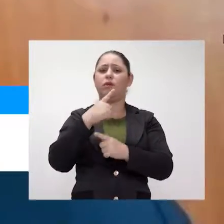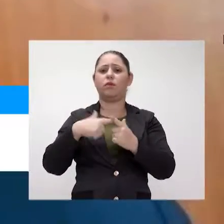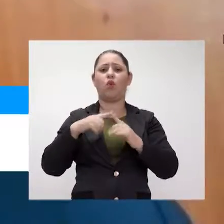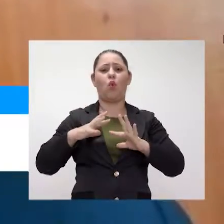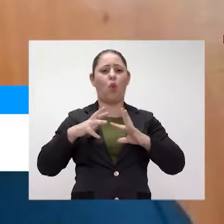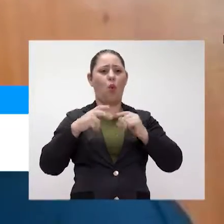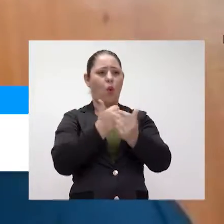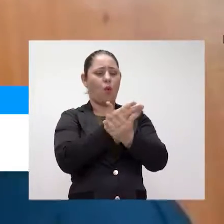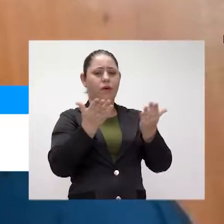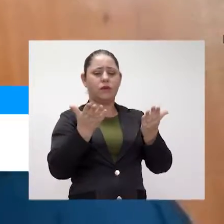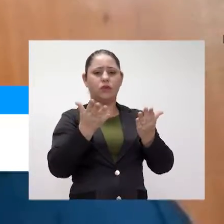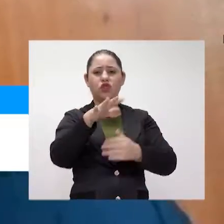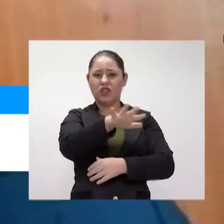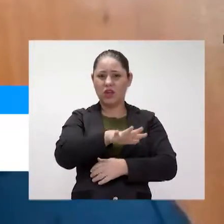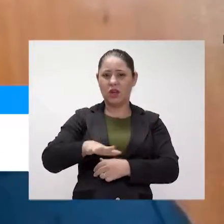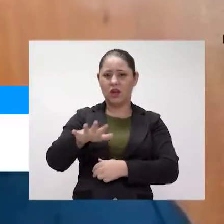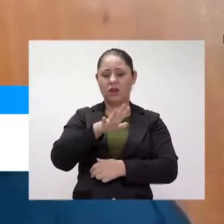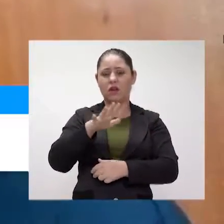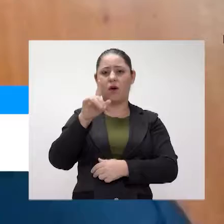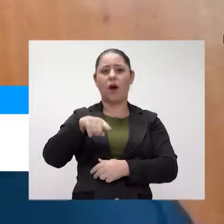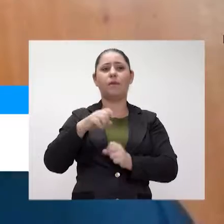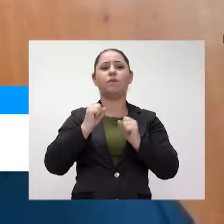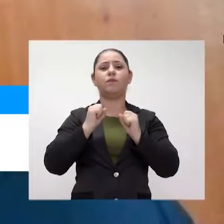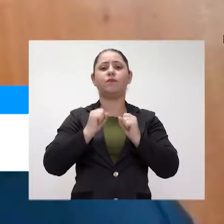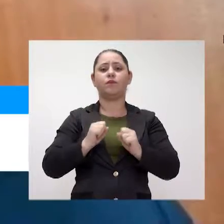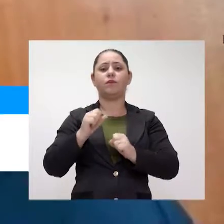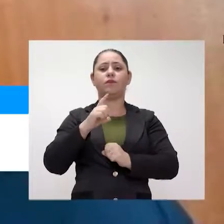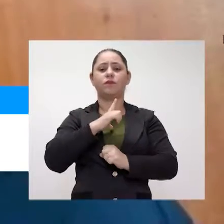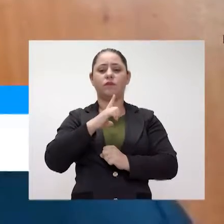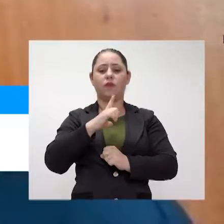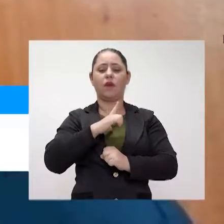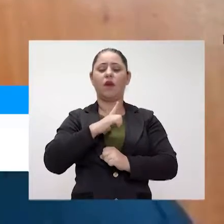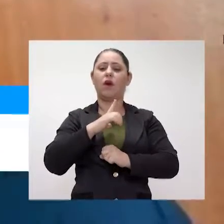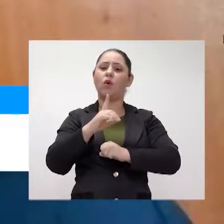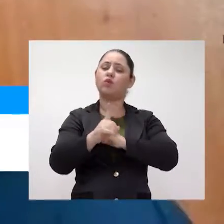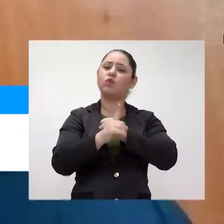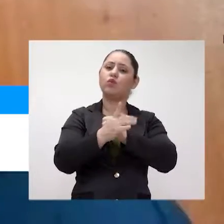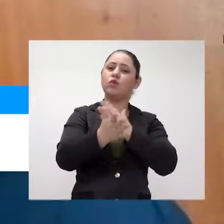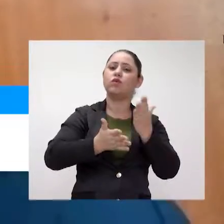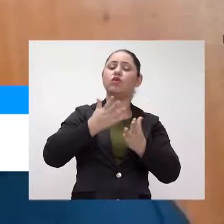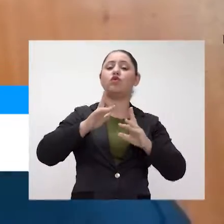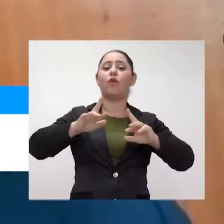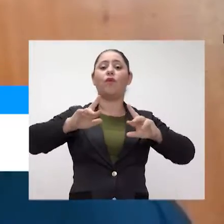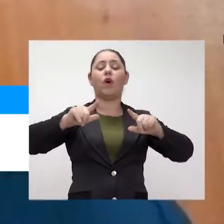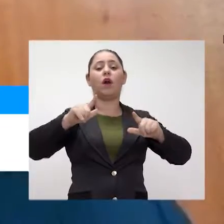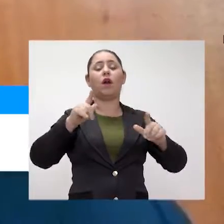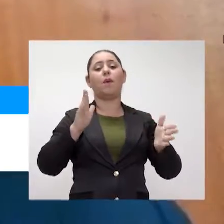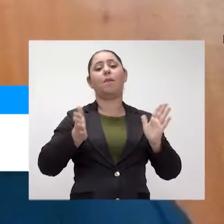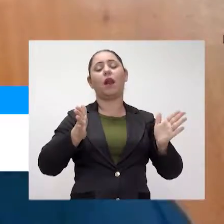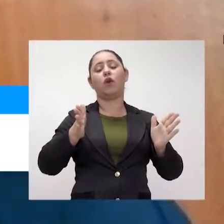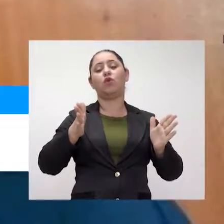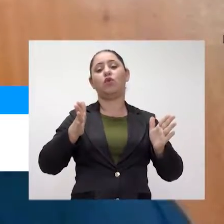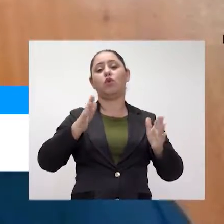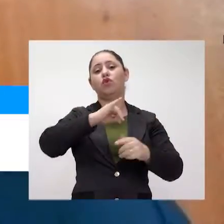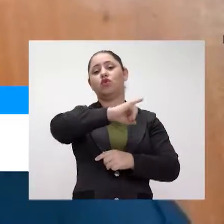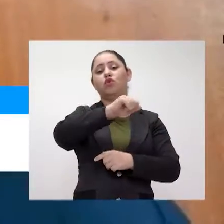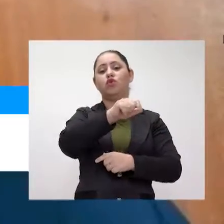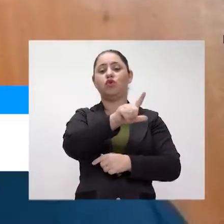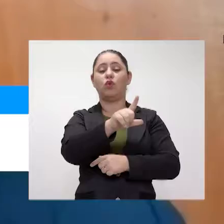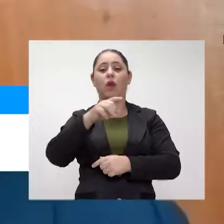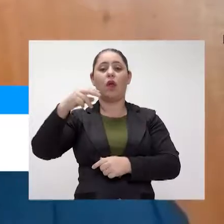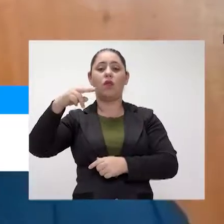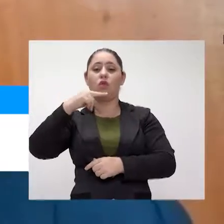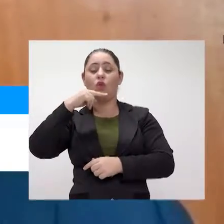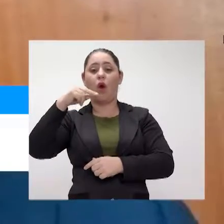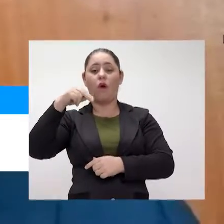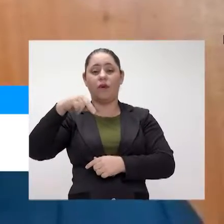também, enfim, todos aqueles que, de uma maneira geral, possam ter do Estado um tratamento diferenciado nesse período aí de julho a